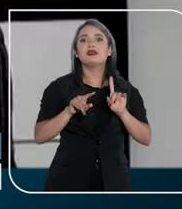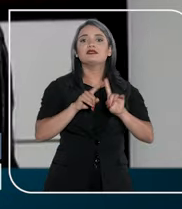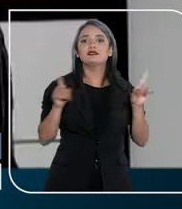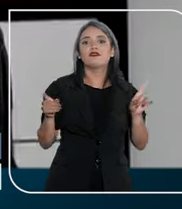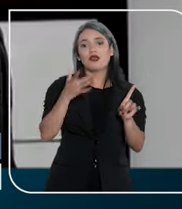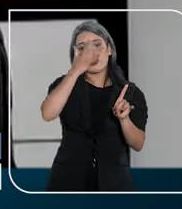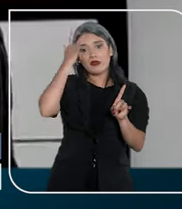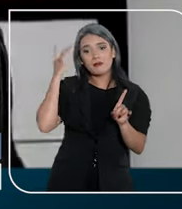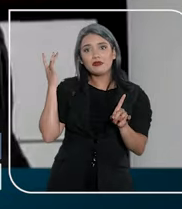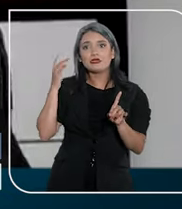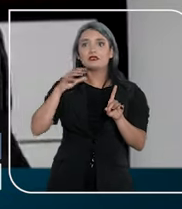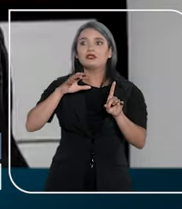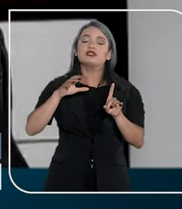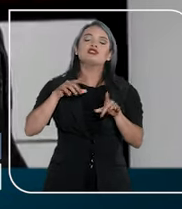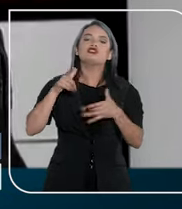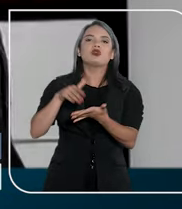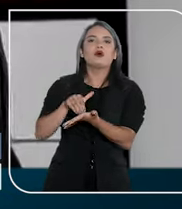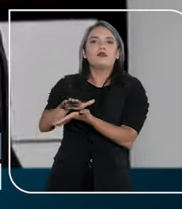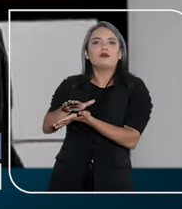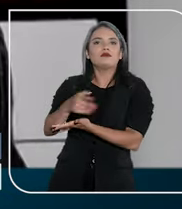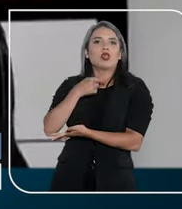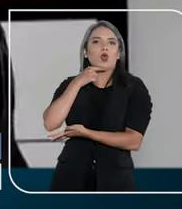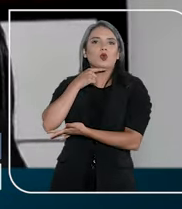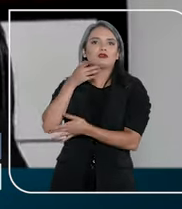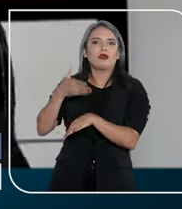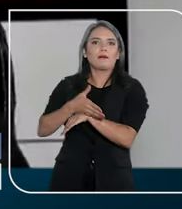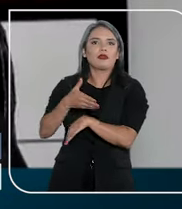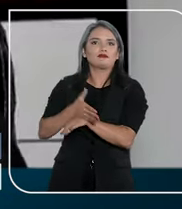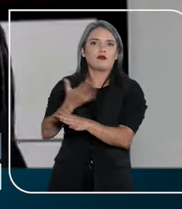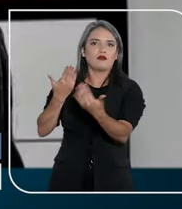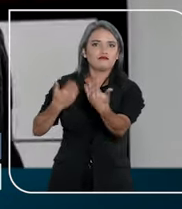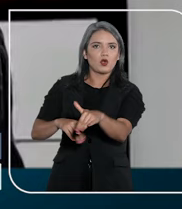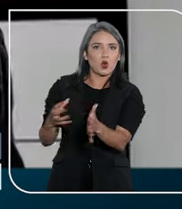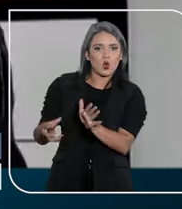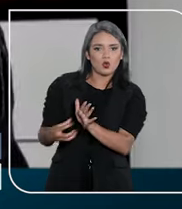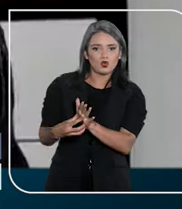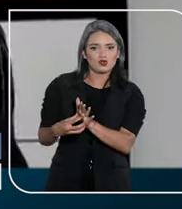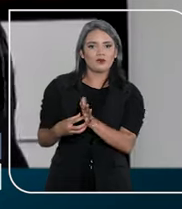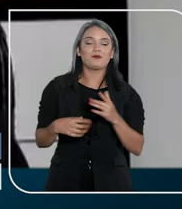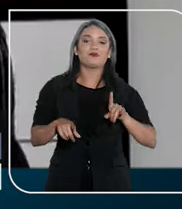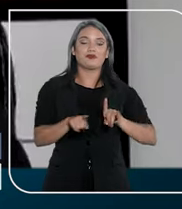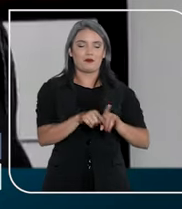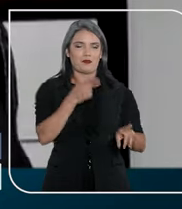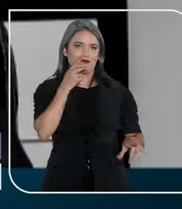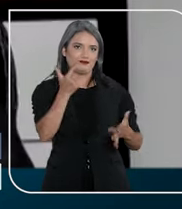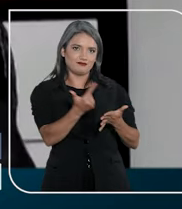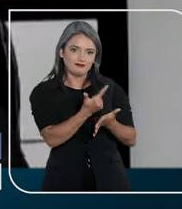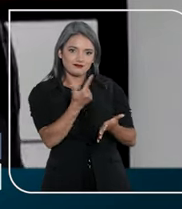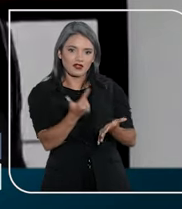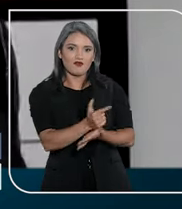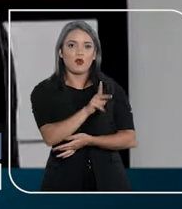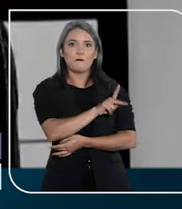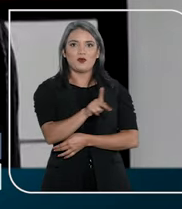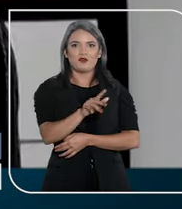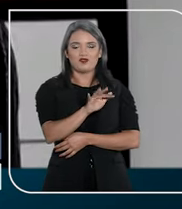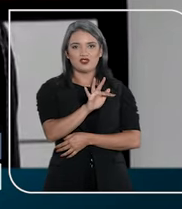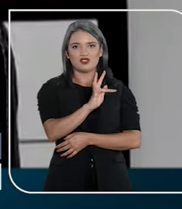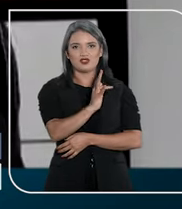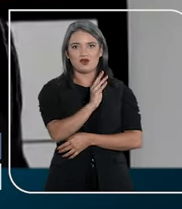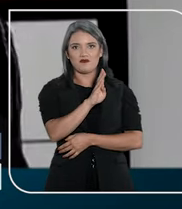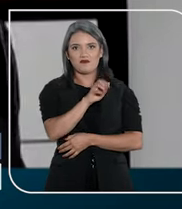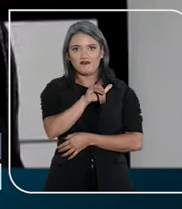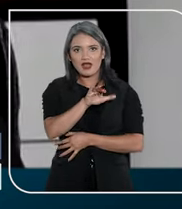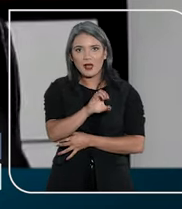um candidato a concurso público. E aqui eu tenho que citar o professor Fábio, sua obra, seu livro sobre direito de concurso público, no qual o professor fala de discriminação e